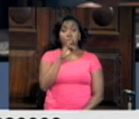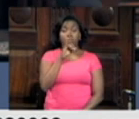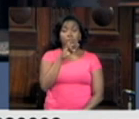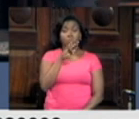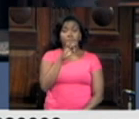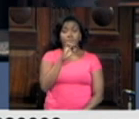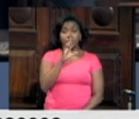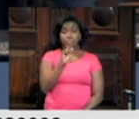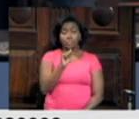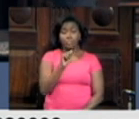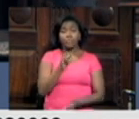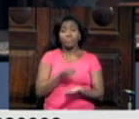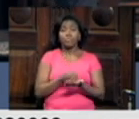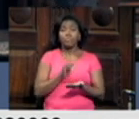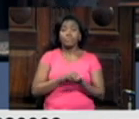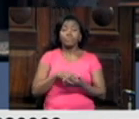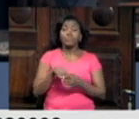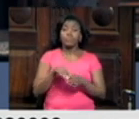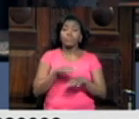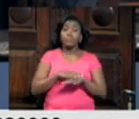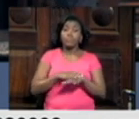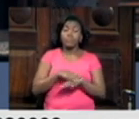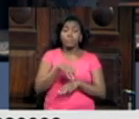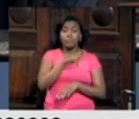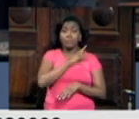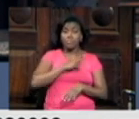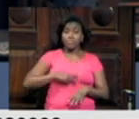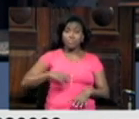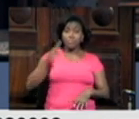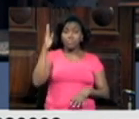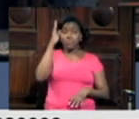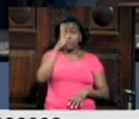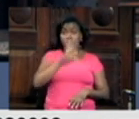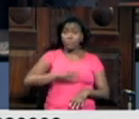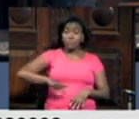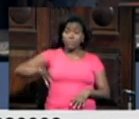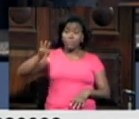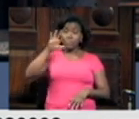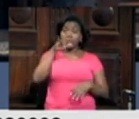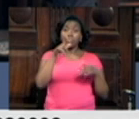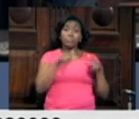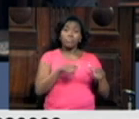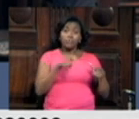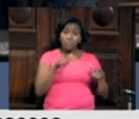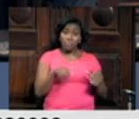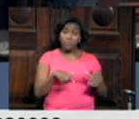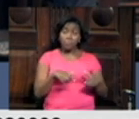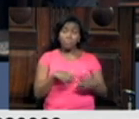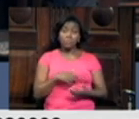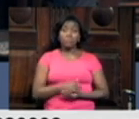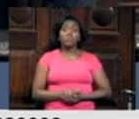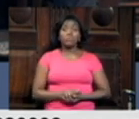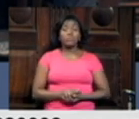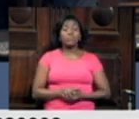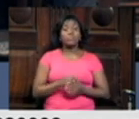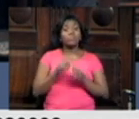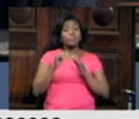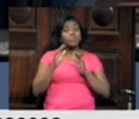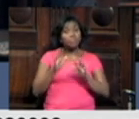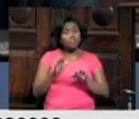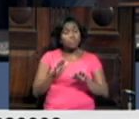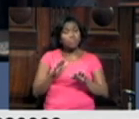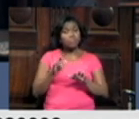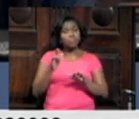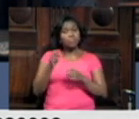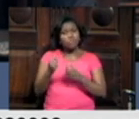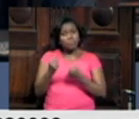não conversei com a minha presidente nacional e o meu presidente regional, mas o que depender da força desse deputado,